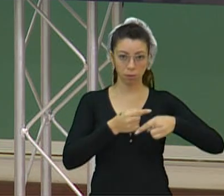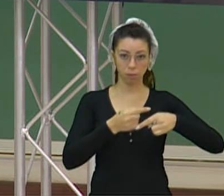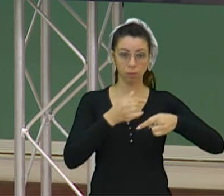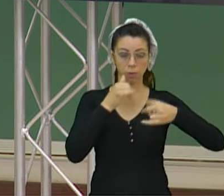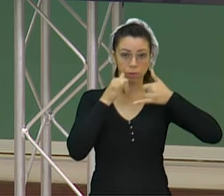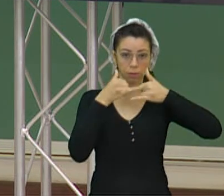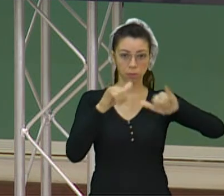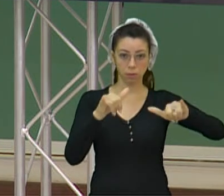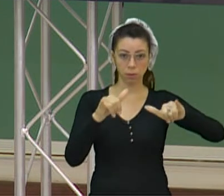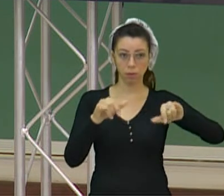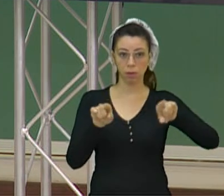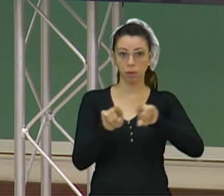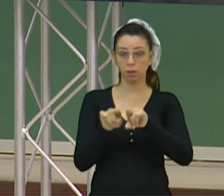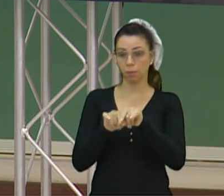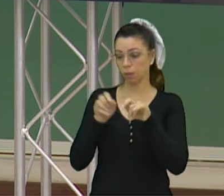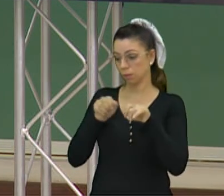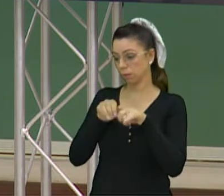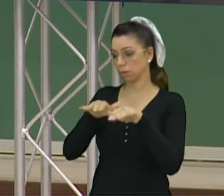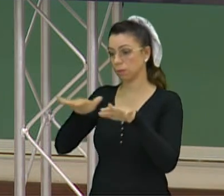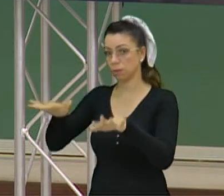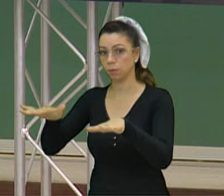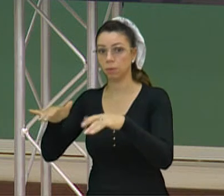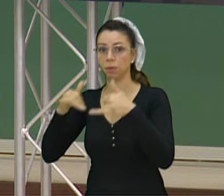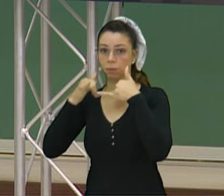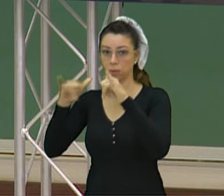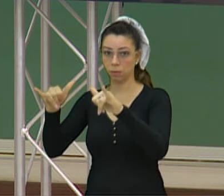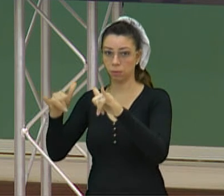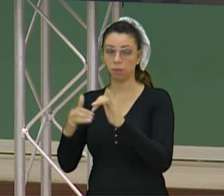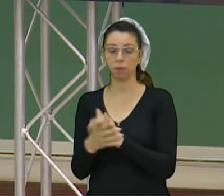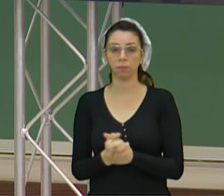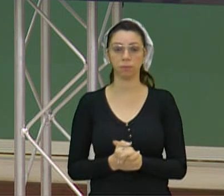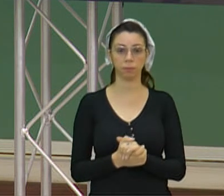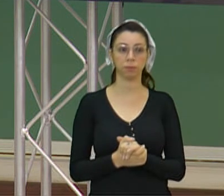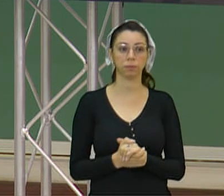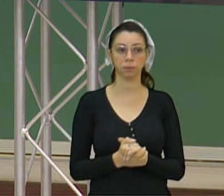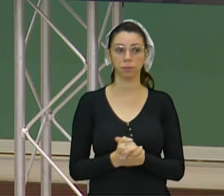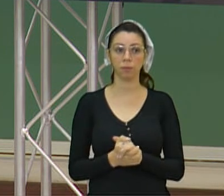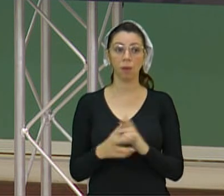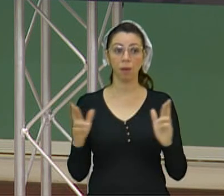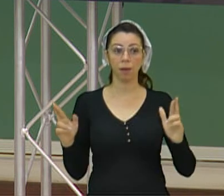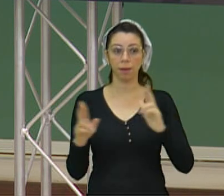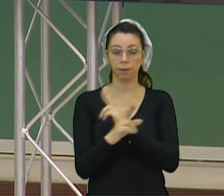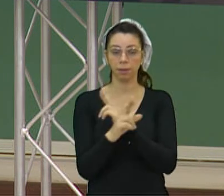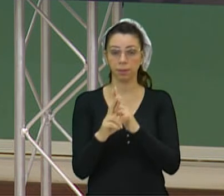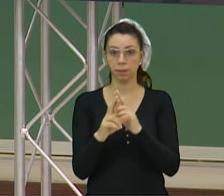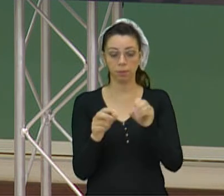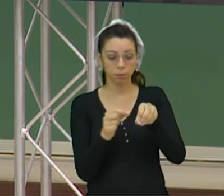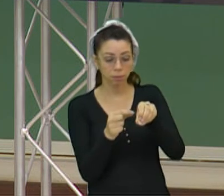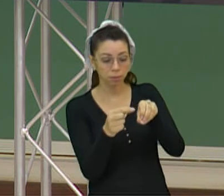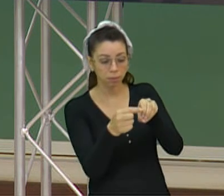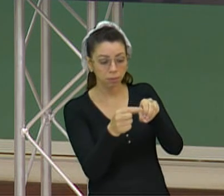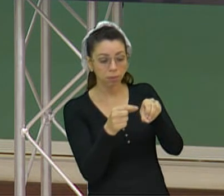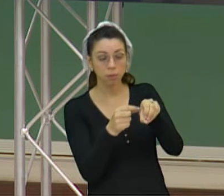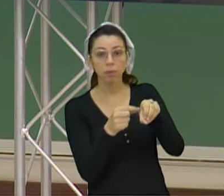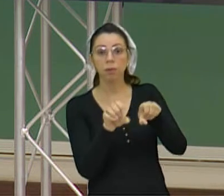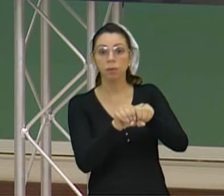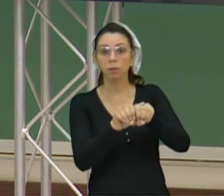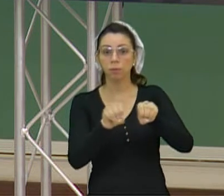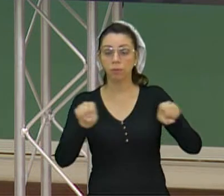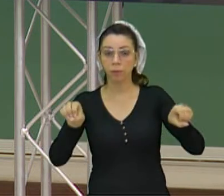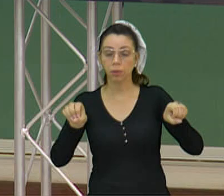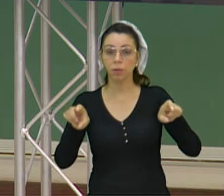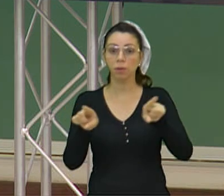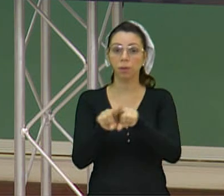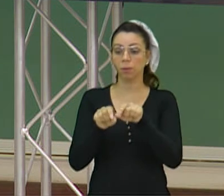nas usinas e as redes de transmissão. Nós vimos a relação entre a área de secção do fio e